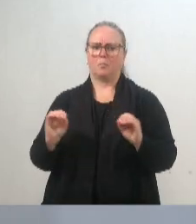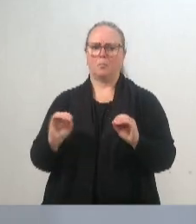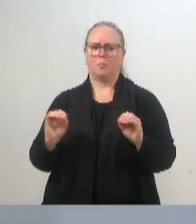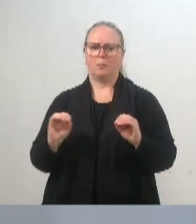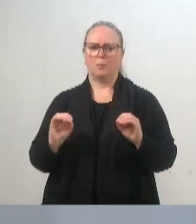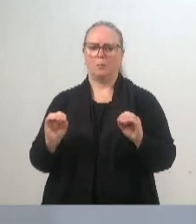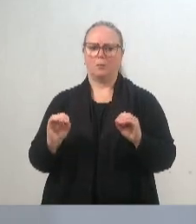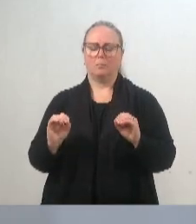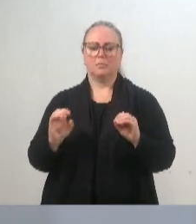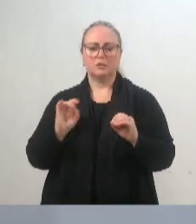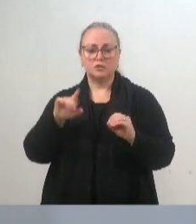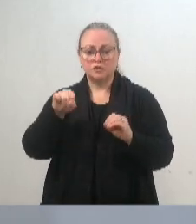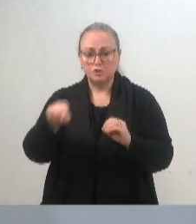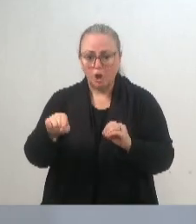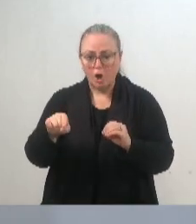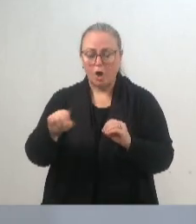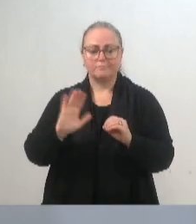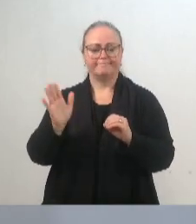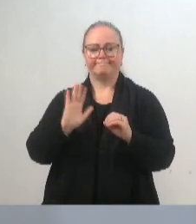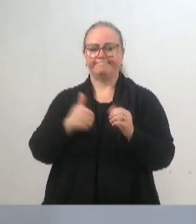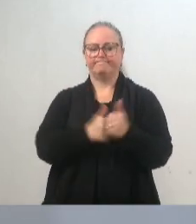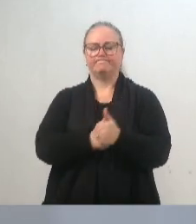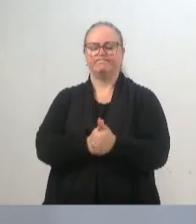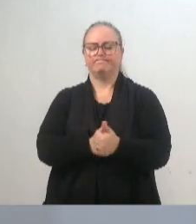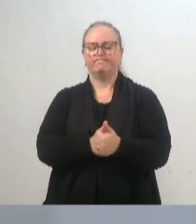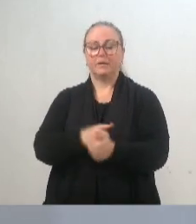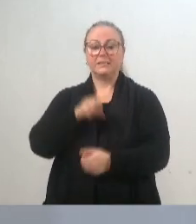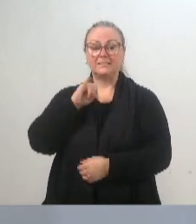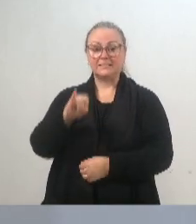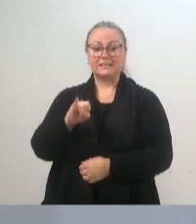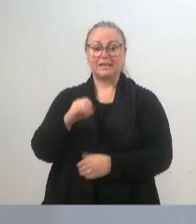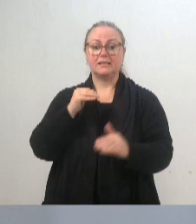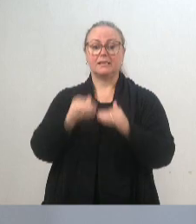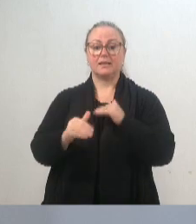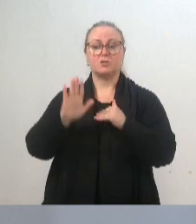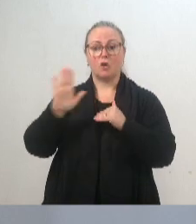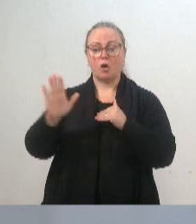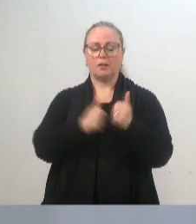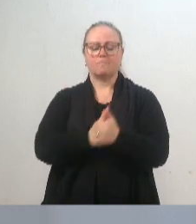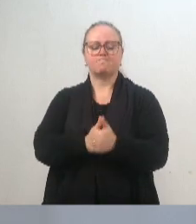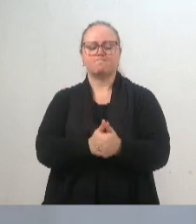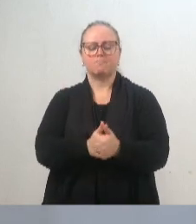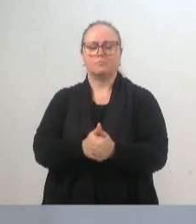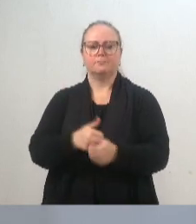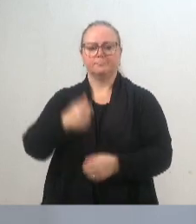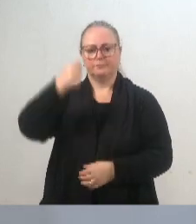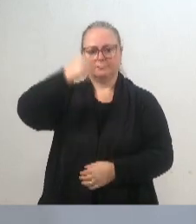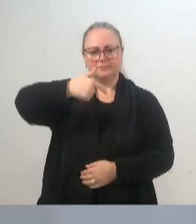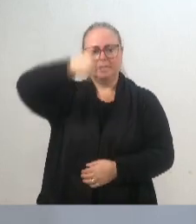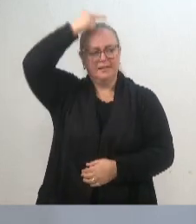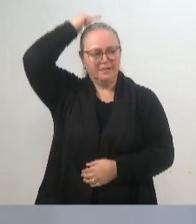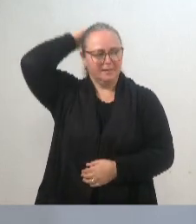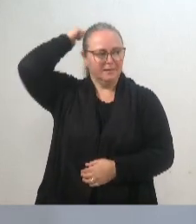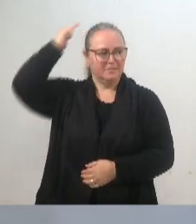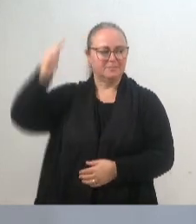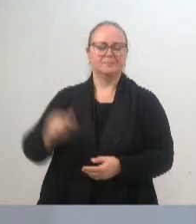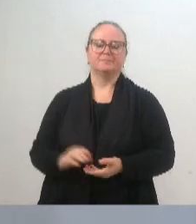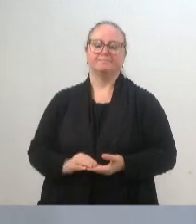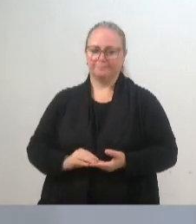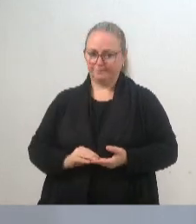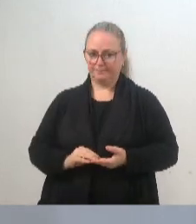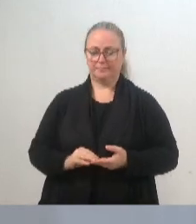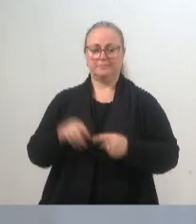os cidadãos brasileiros hoje estão sendo perseguidos por algo que não aconteceu. O senhor Alexandre de Moraes, ele parte de